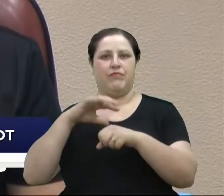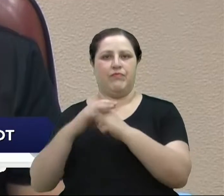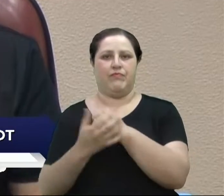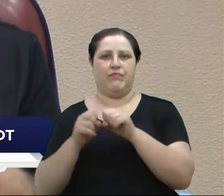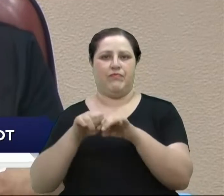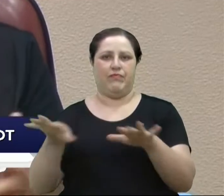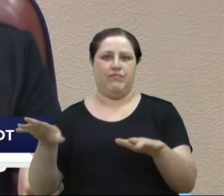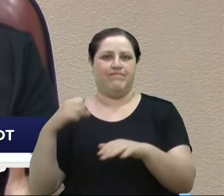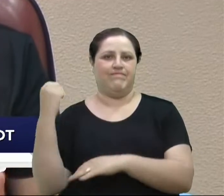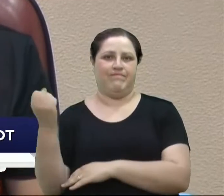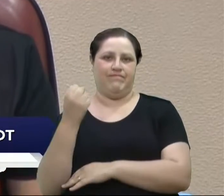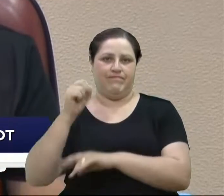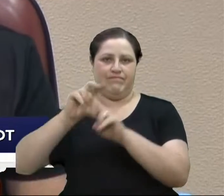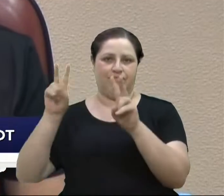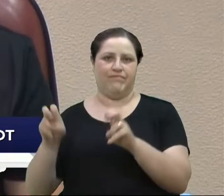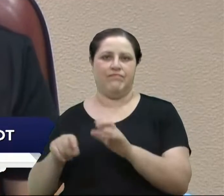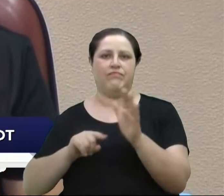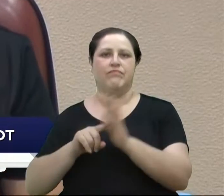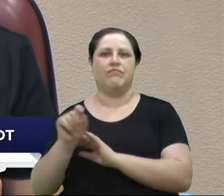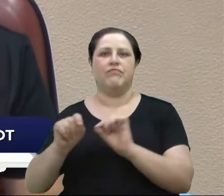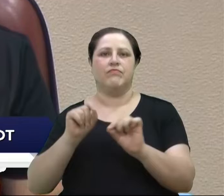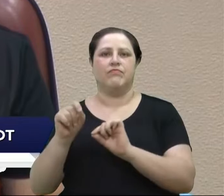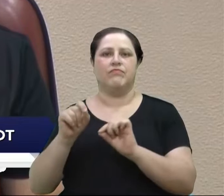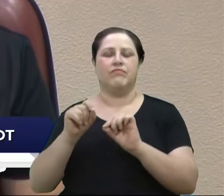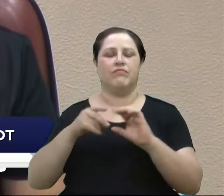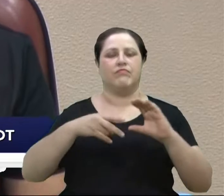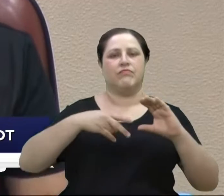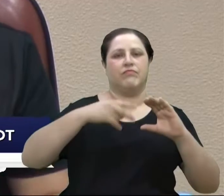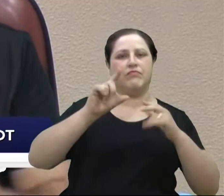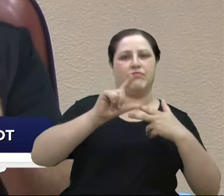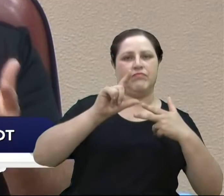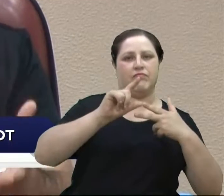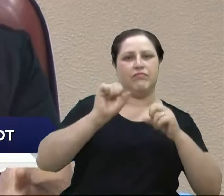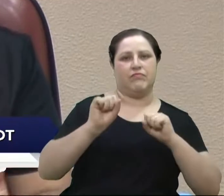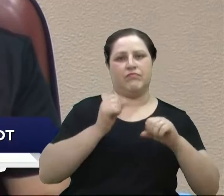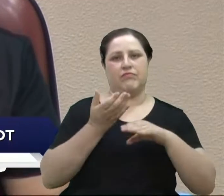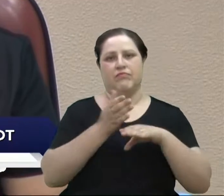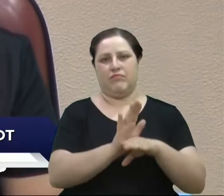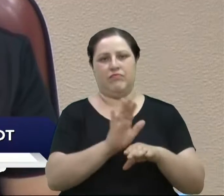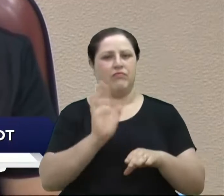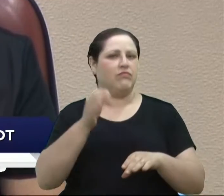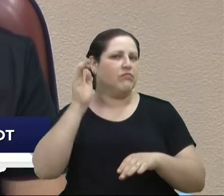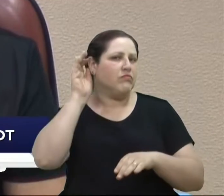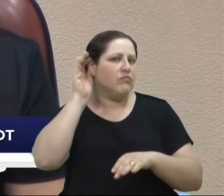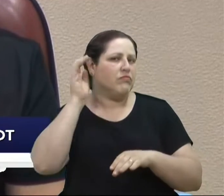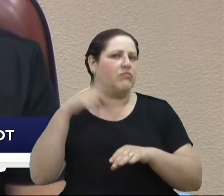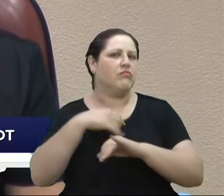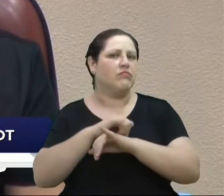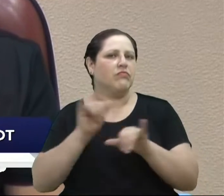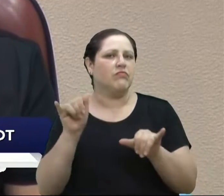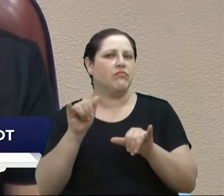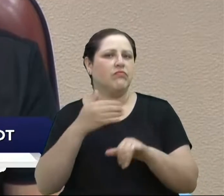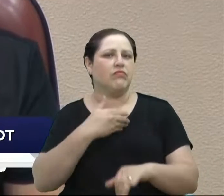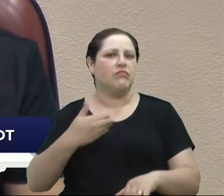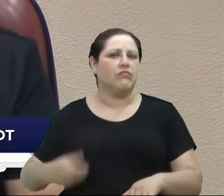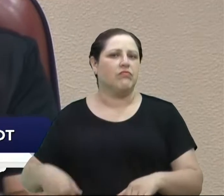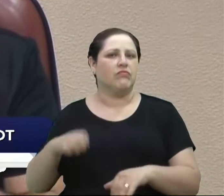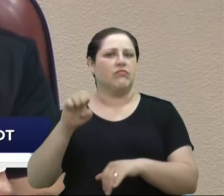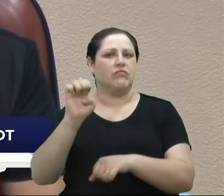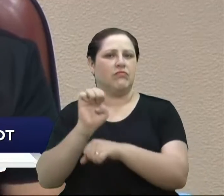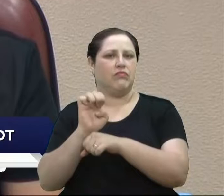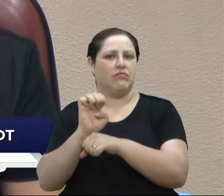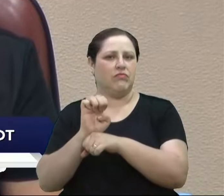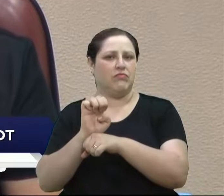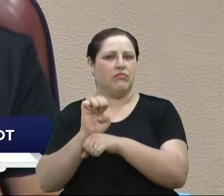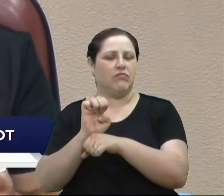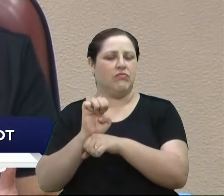E o que a gente pode fazer, o que o Legislativo pode contribuir? A gente ouviu no noticiário que o governador Eduardo Leite vai mandar um recurso para